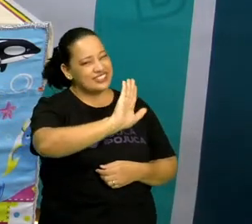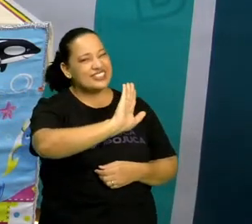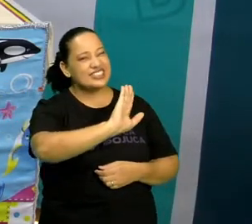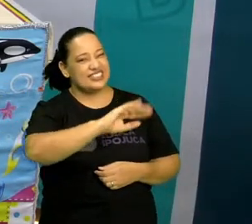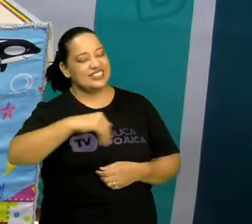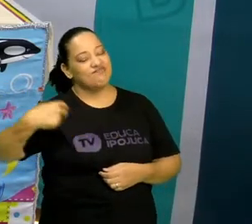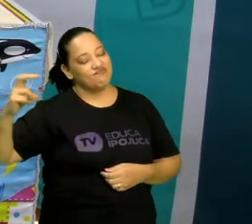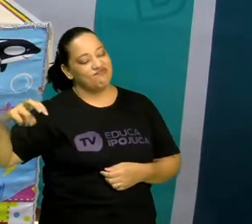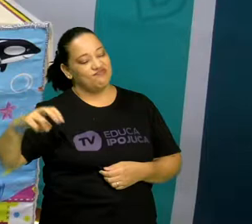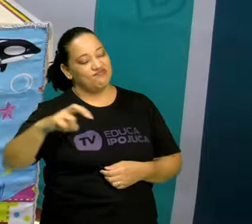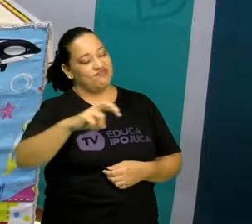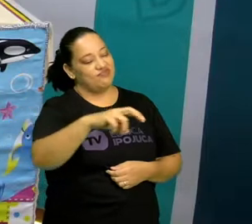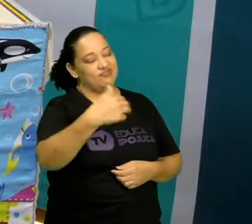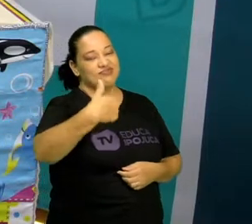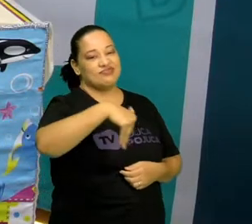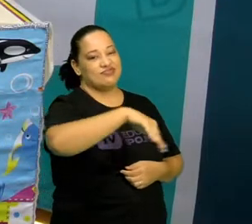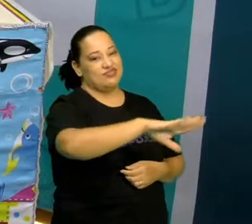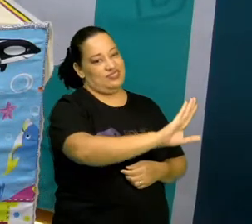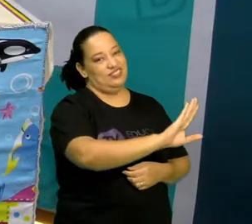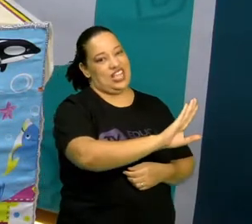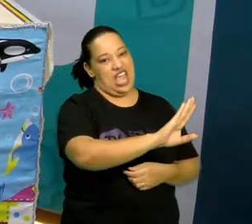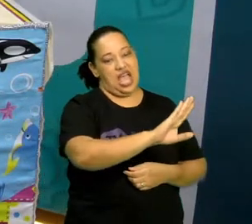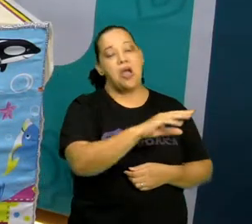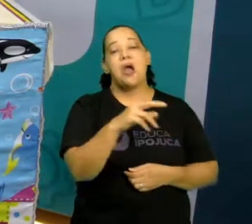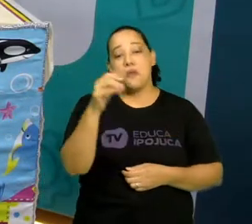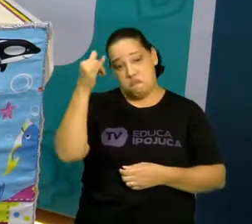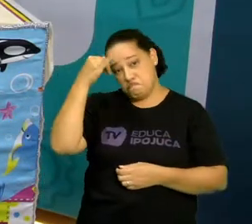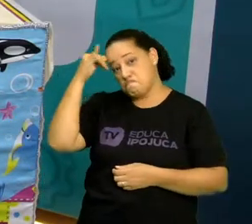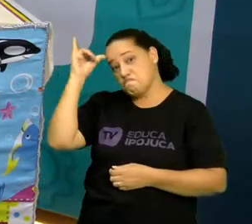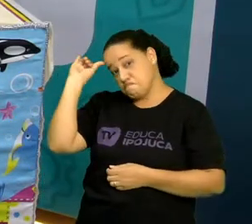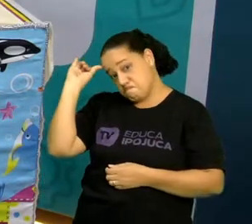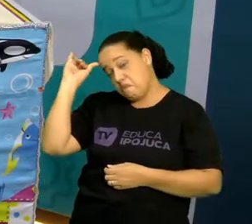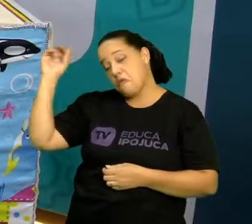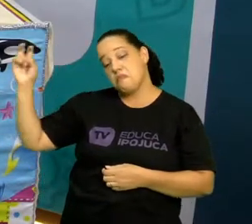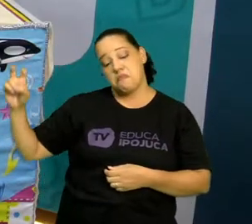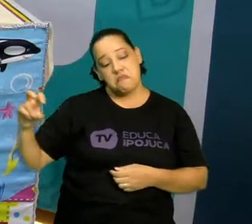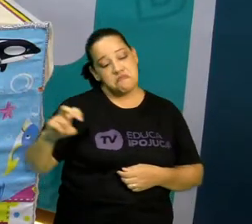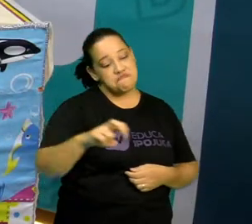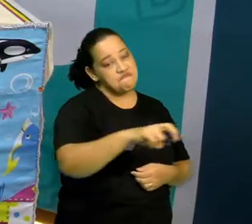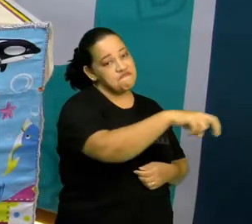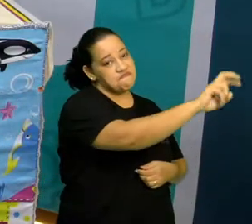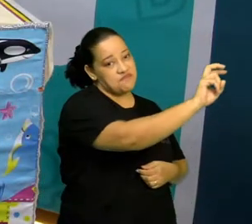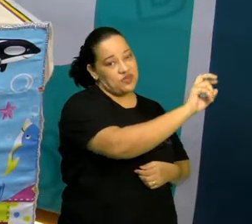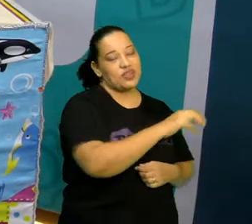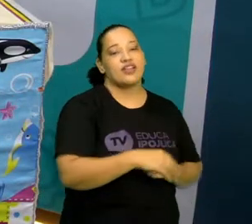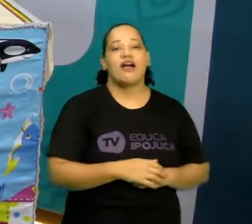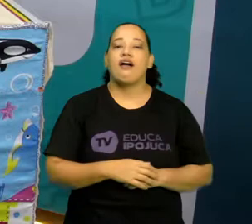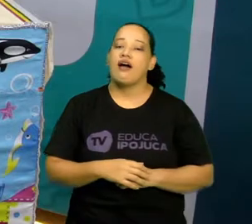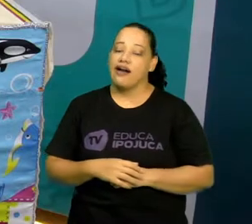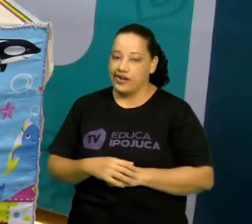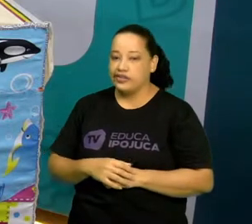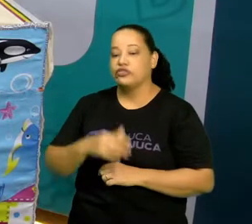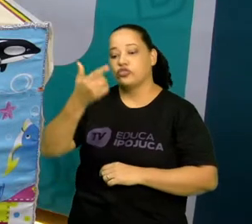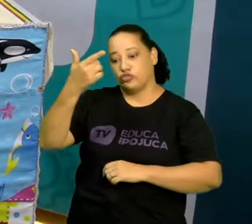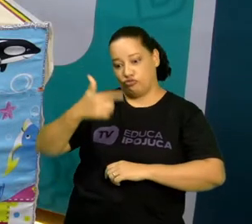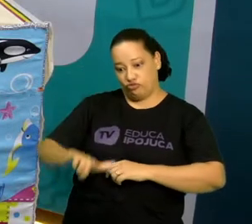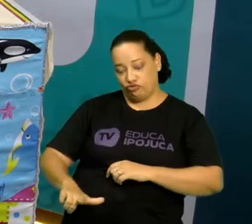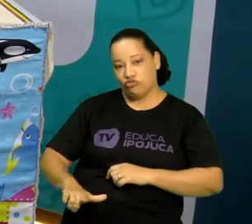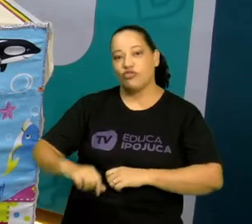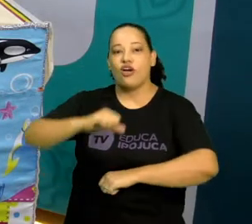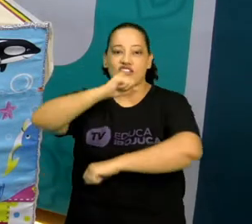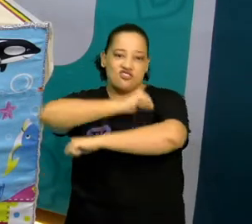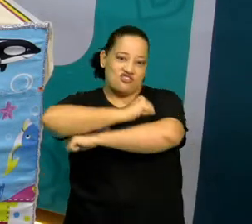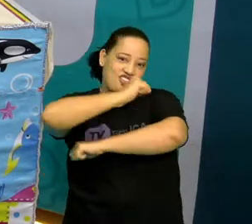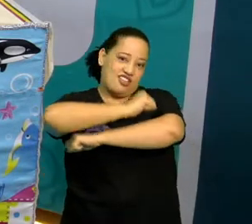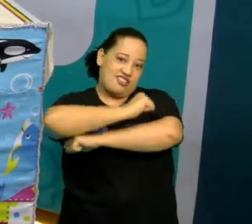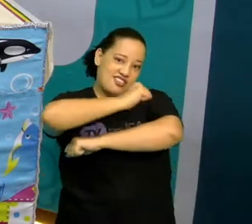o boi foi embora. Dona Baratinha voltou pra janela. Pra cantar